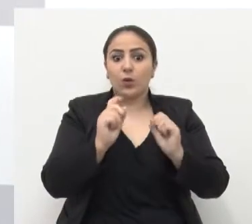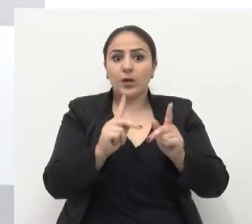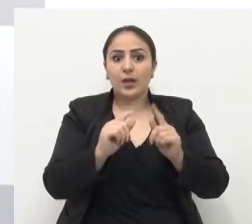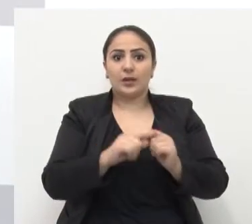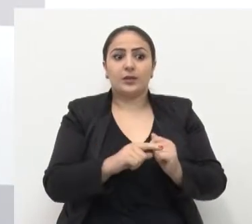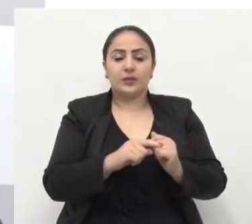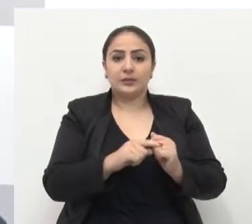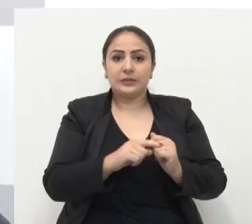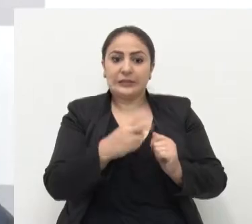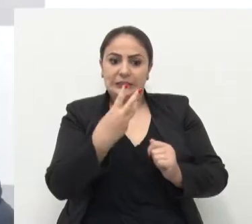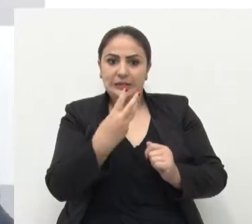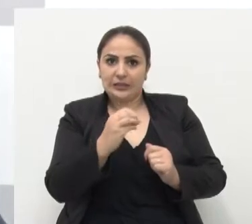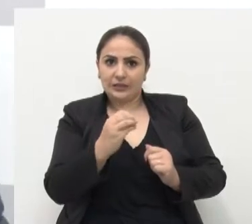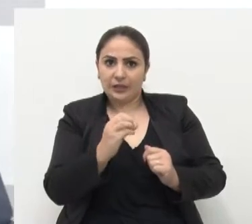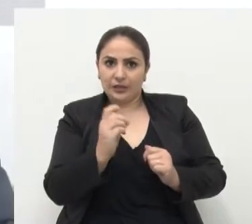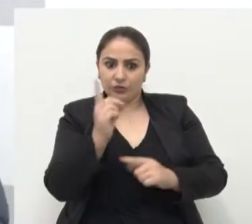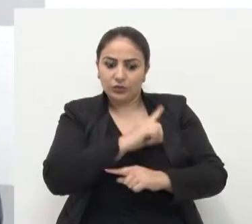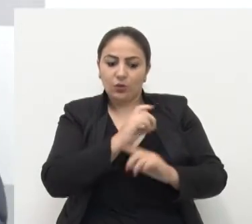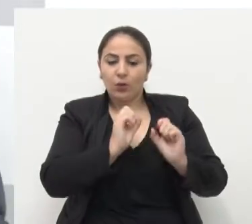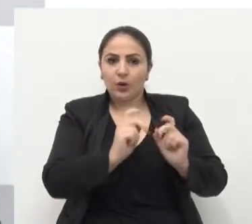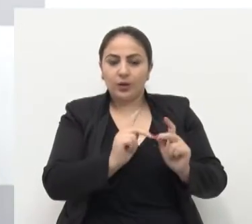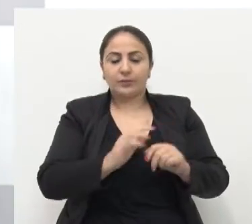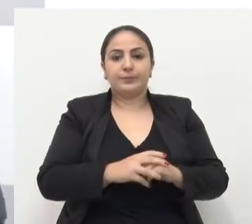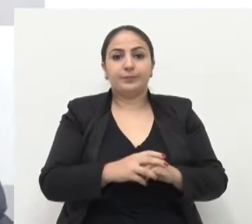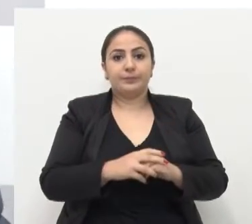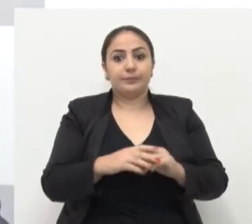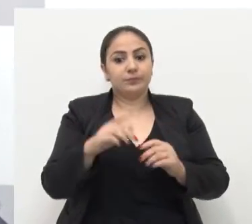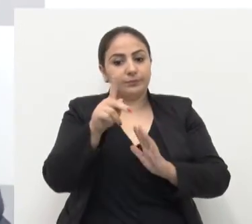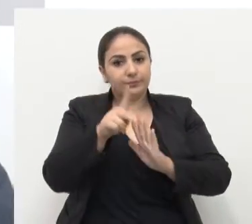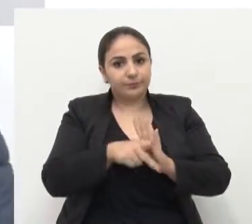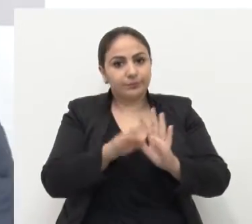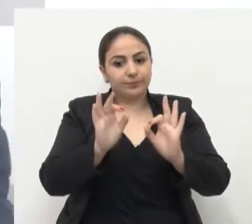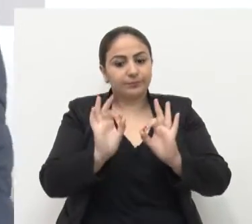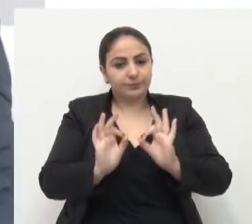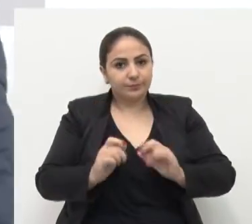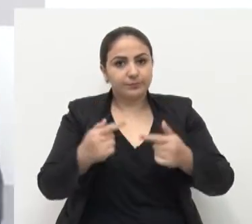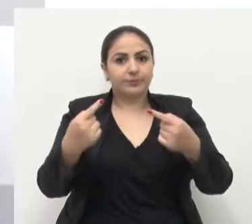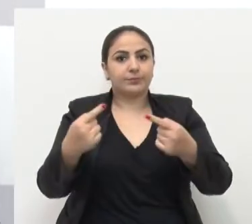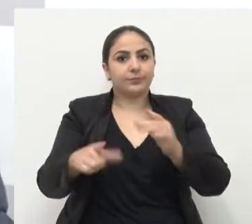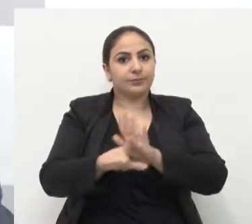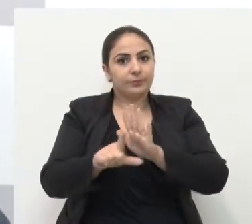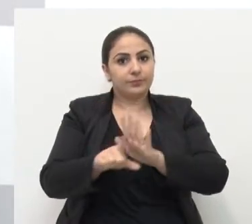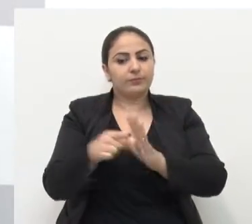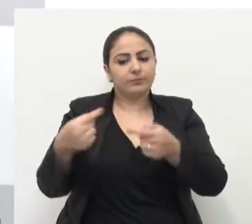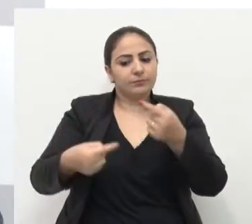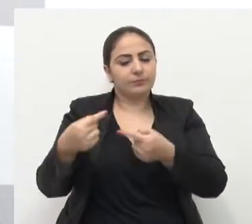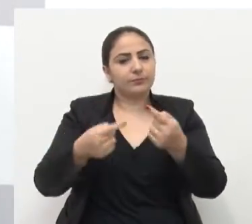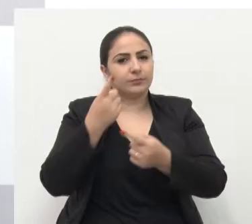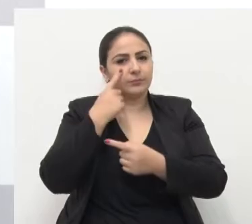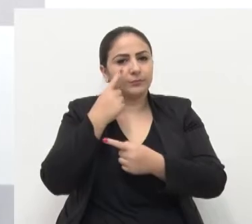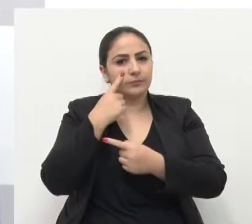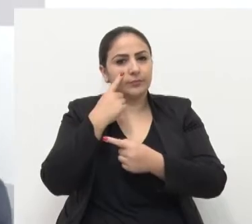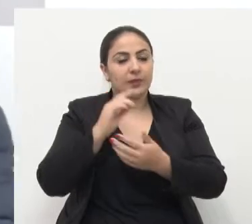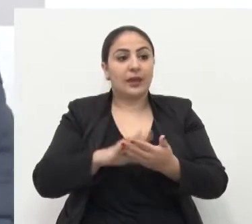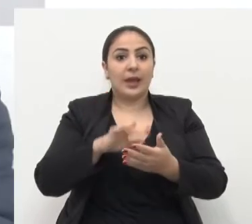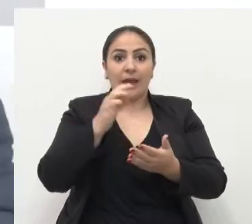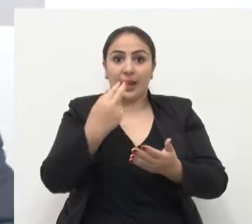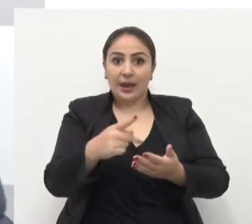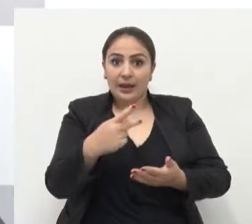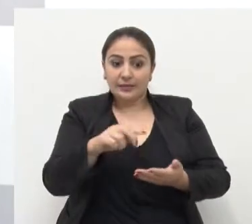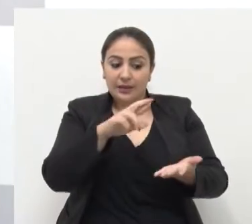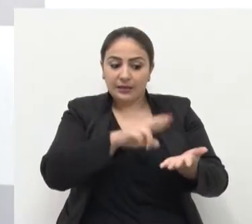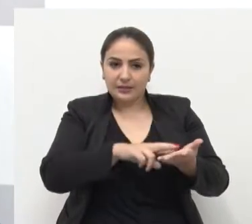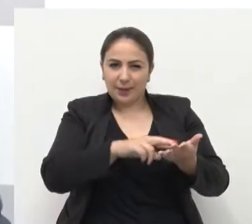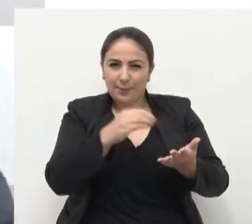30 disso tudo certo e eu protocolei um projeto de lei vamos discutir debater na casa com os colegas vereadores para que essa